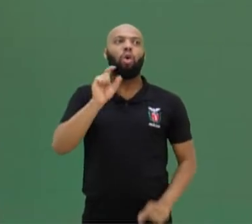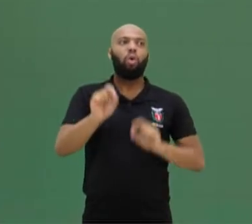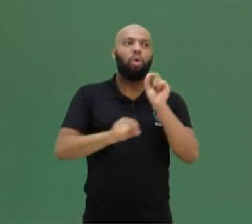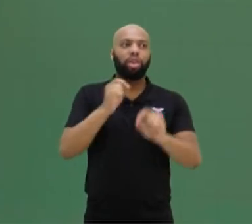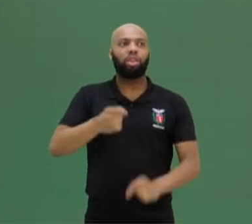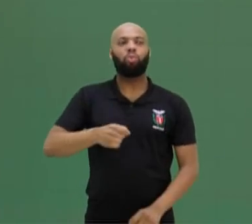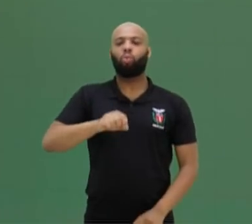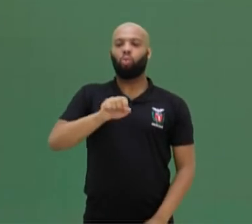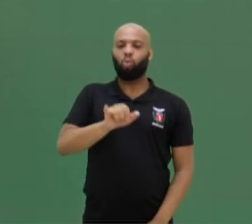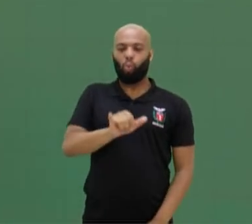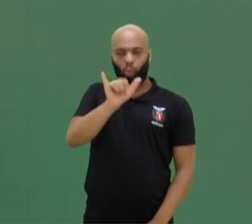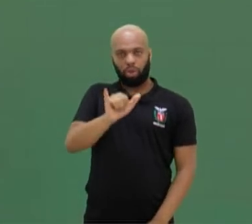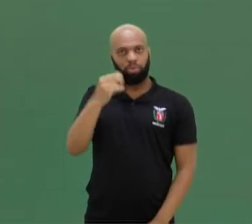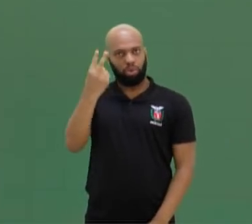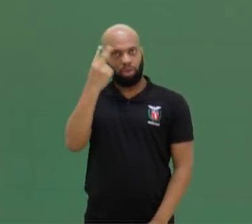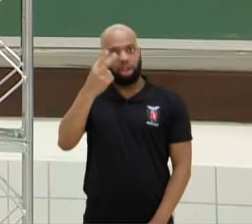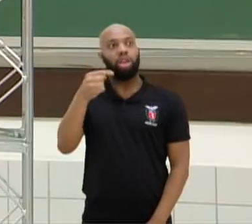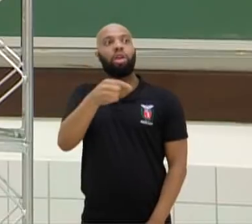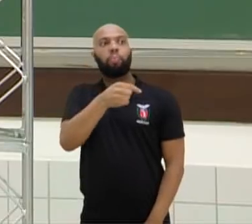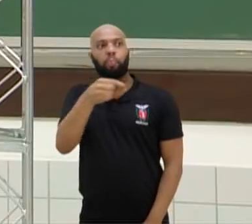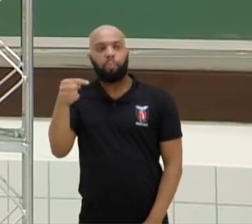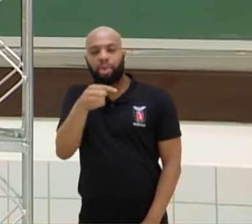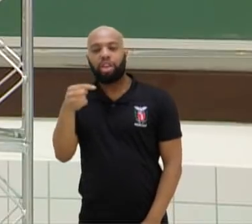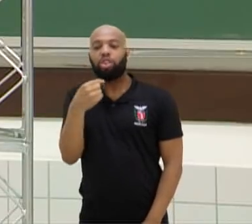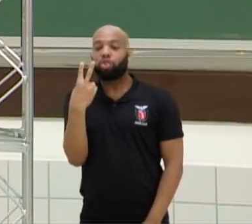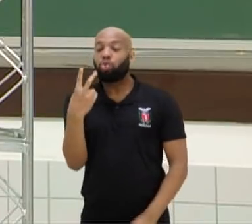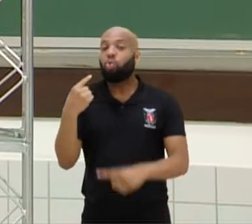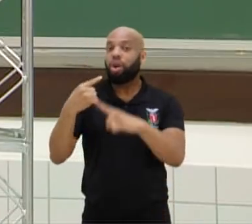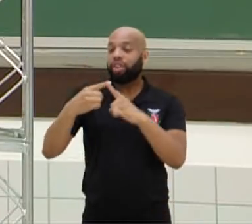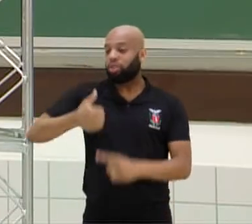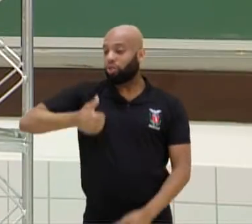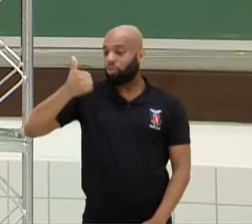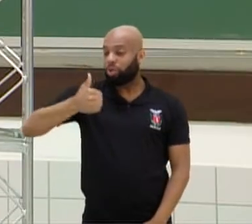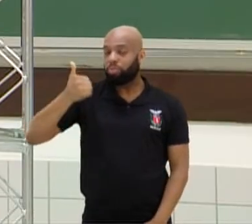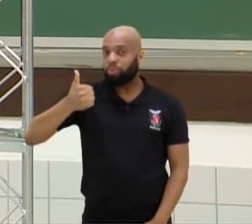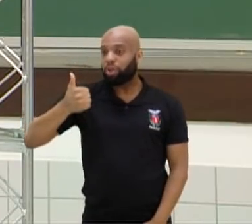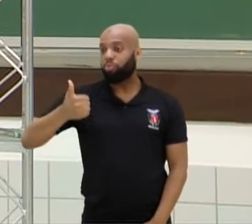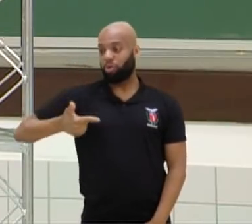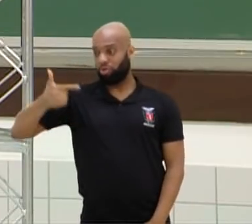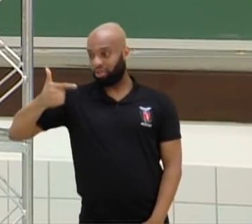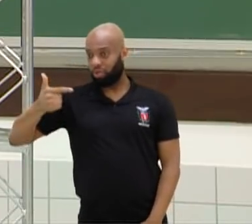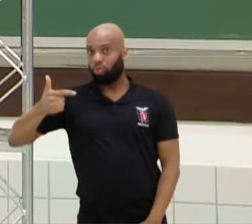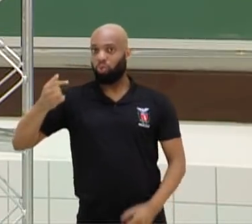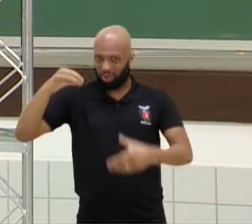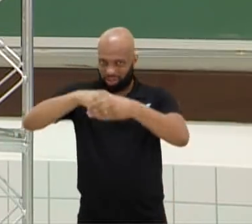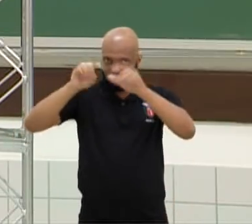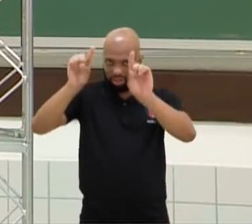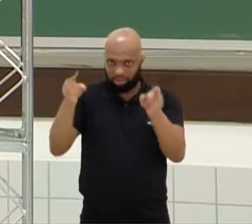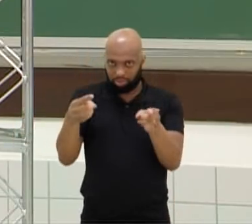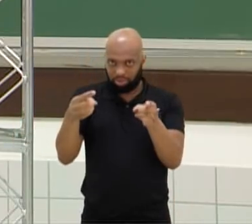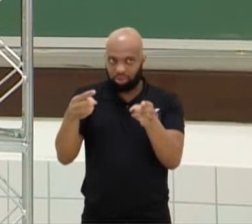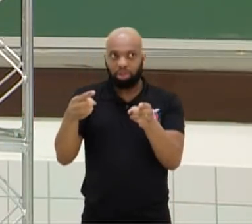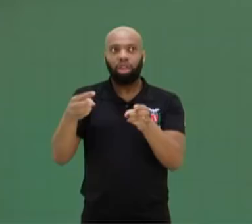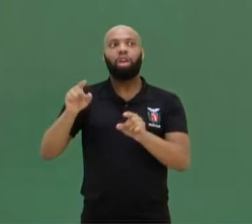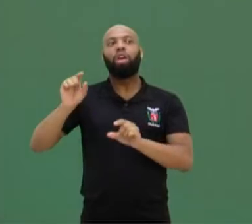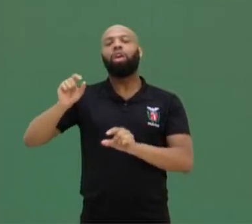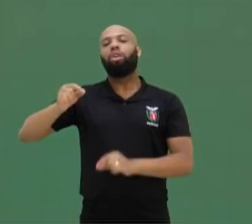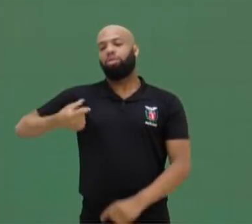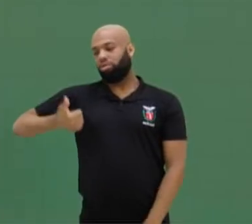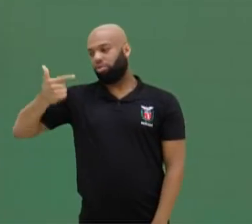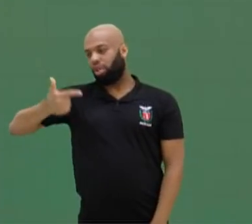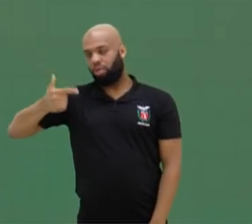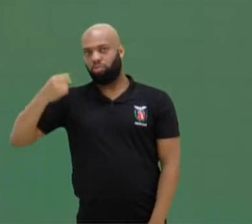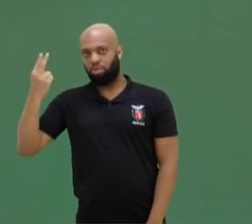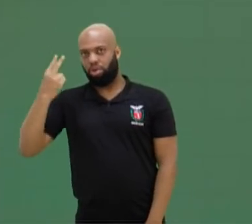pelo segundo, mais o quadrado do segundo. Desenvolvemos os dois quadrados do lado de cada igualdade. Lá de lá, 4 ao quadrado,